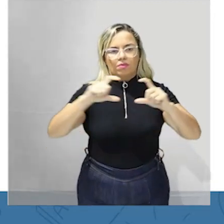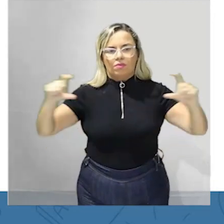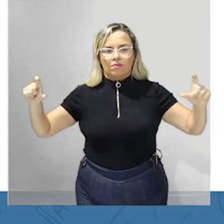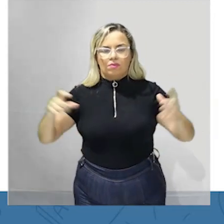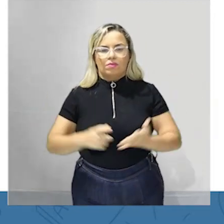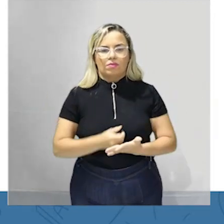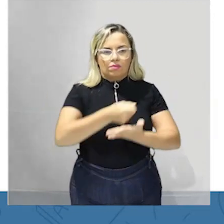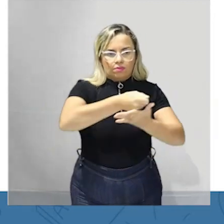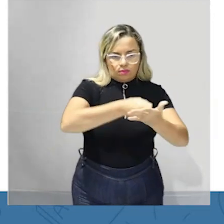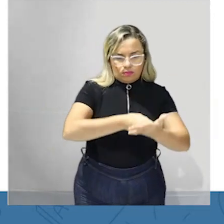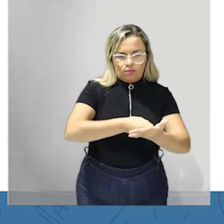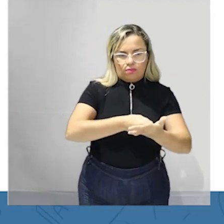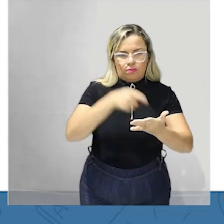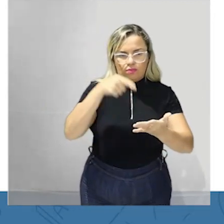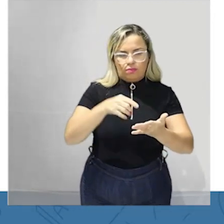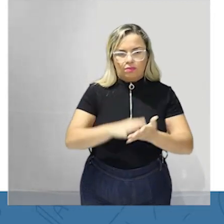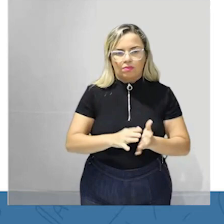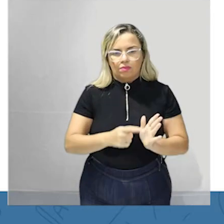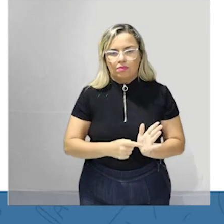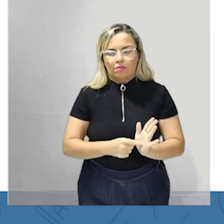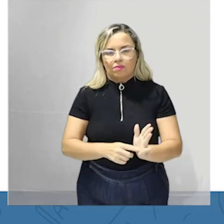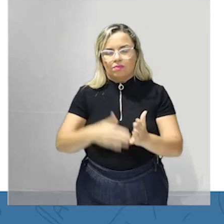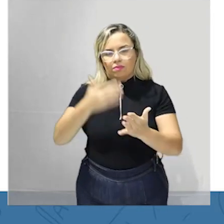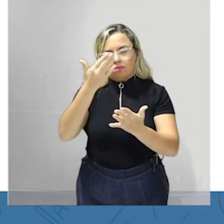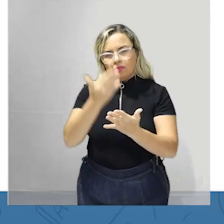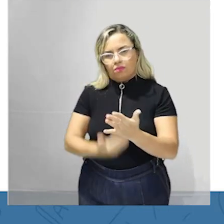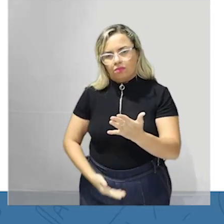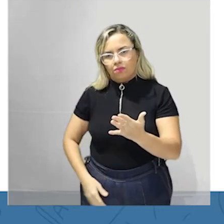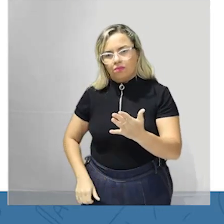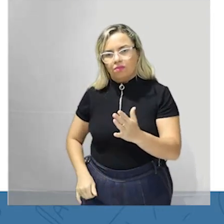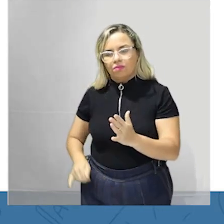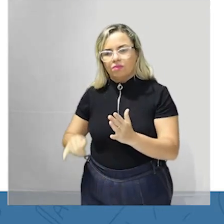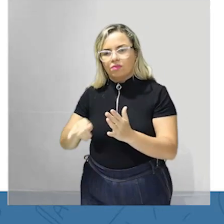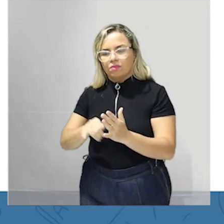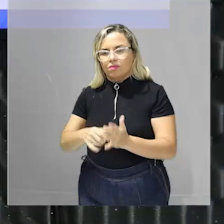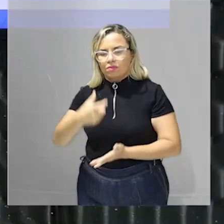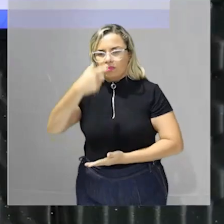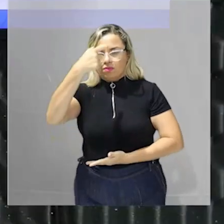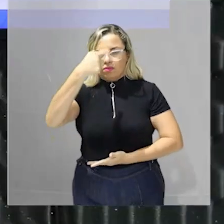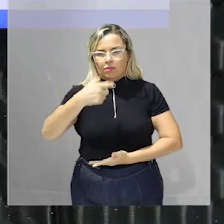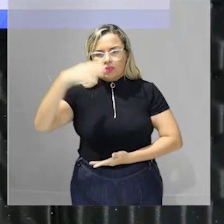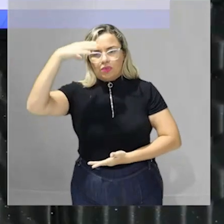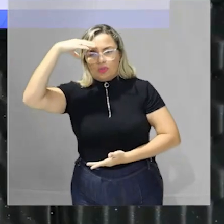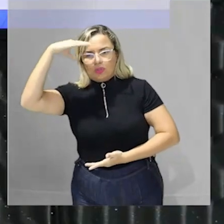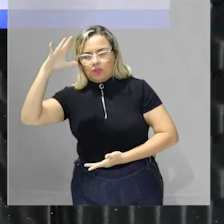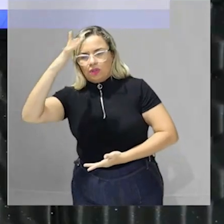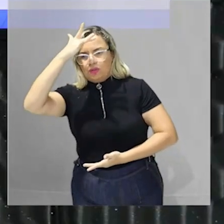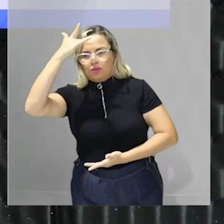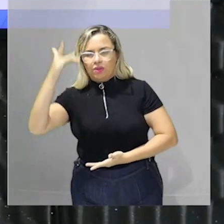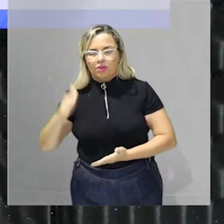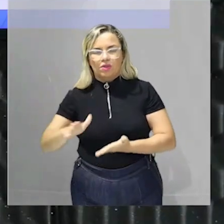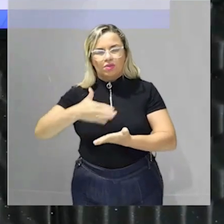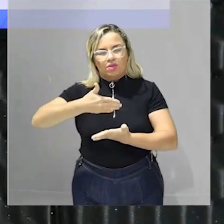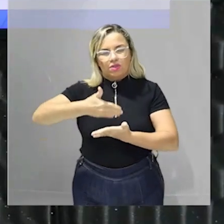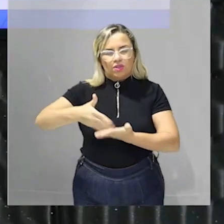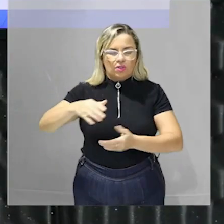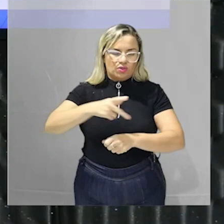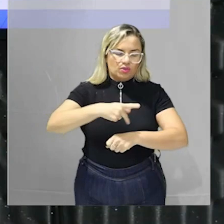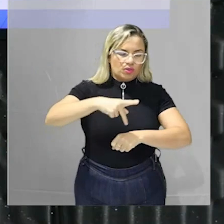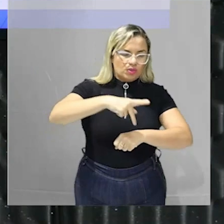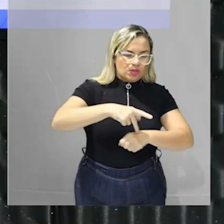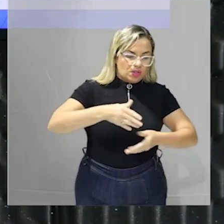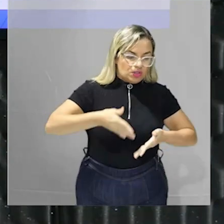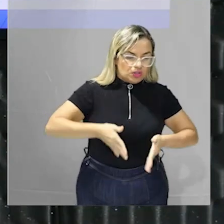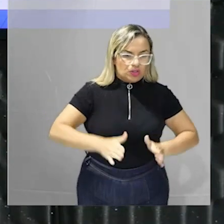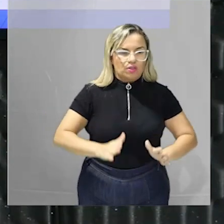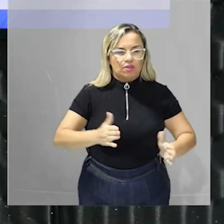2. O texto pressupõe a perda da identidade das pessoas que deixam seus países.